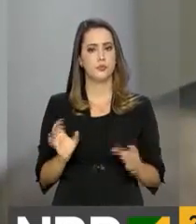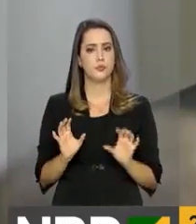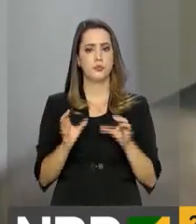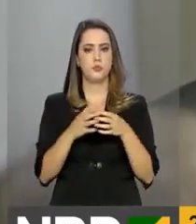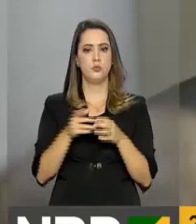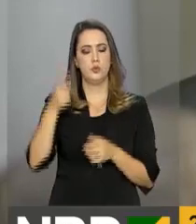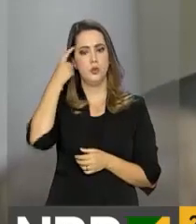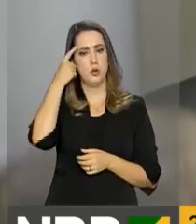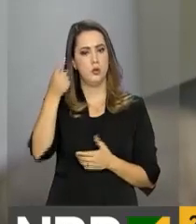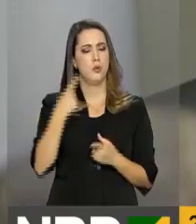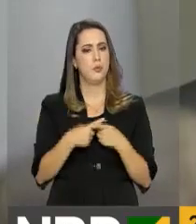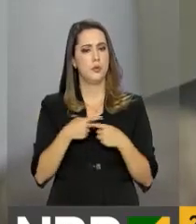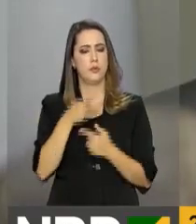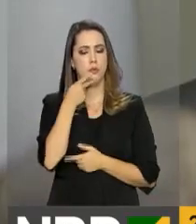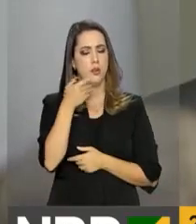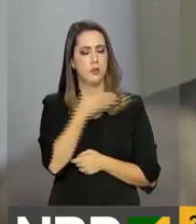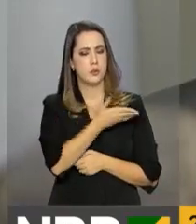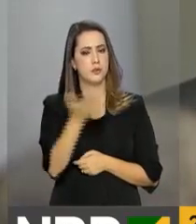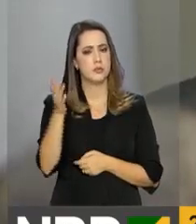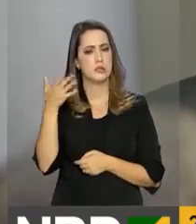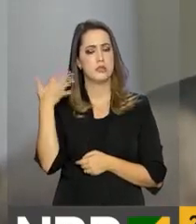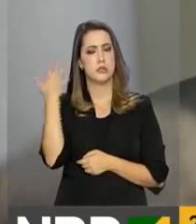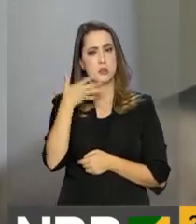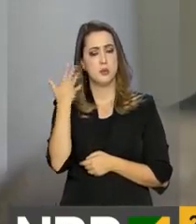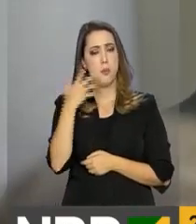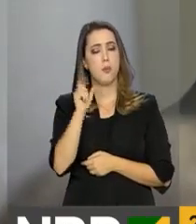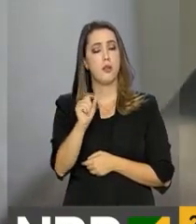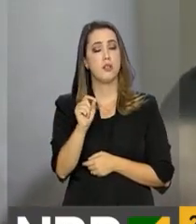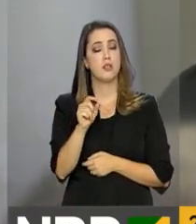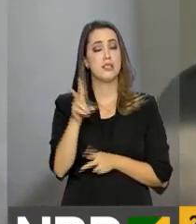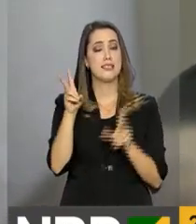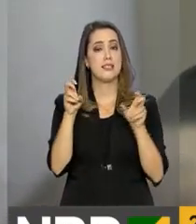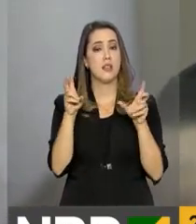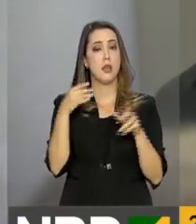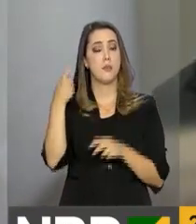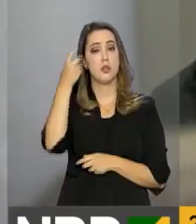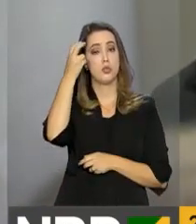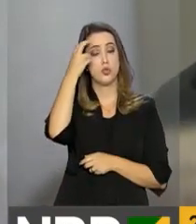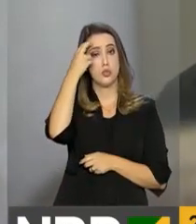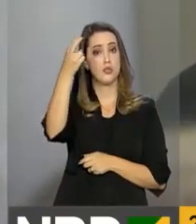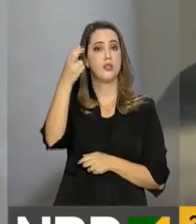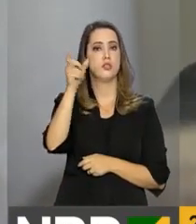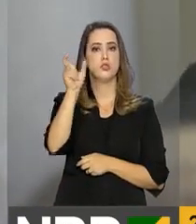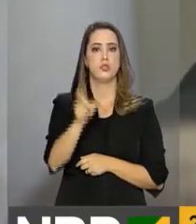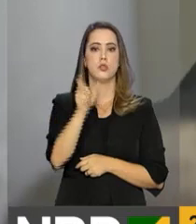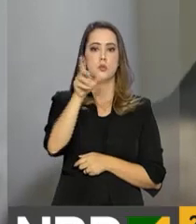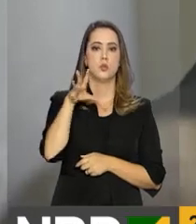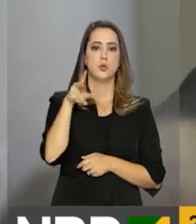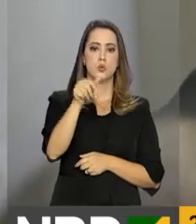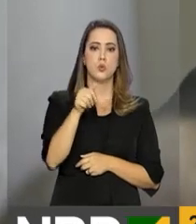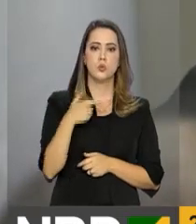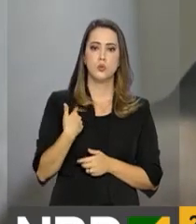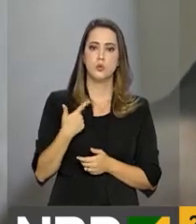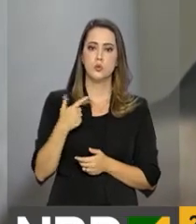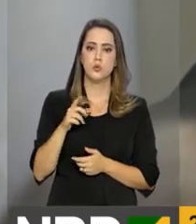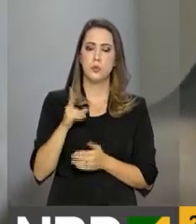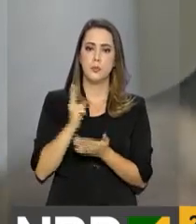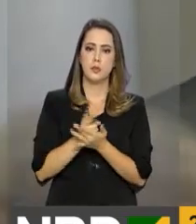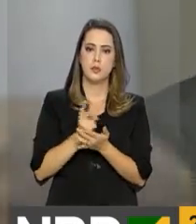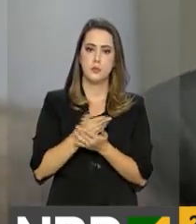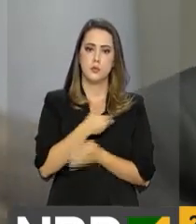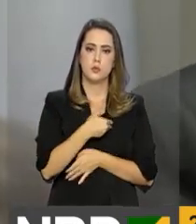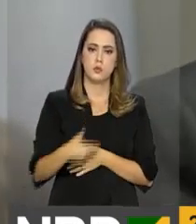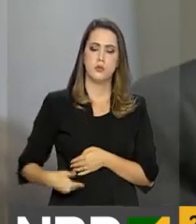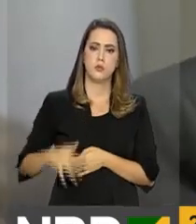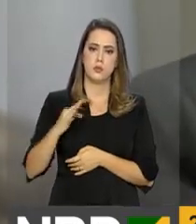setores de inteligência. Porque eu conto aos senhores aqui uma coisa curiosa. Nessa questão da inteligência, as pessoas guardam tudo no bolso. Mesmo na área federal,